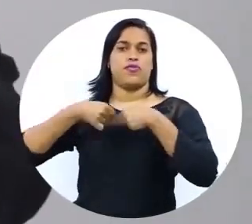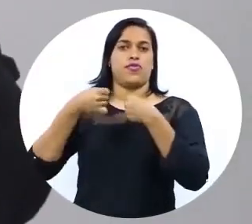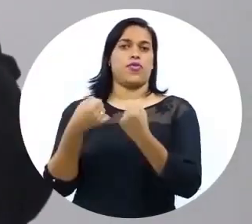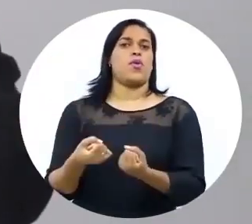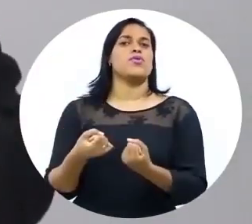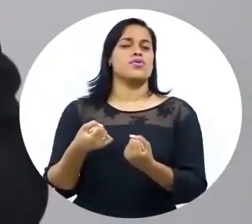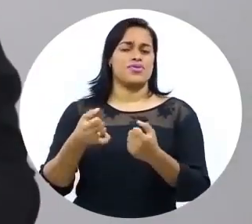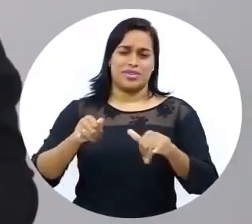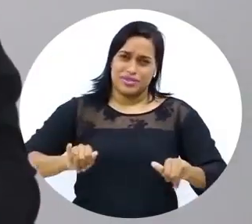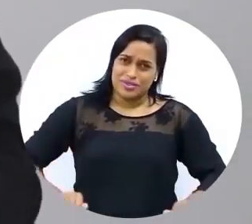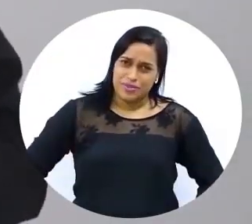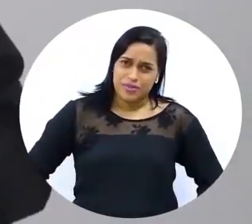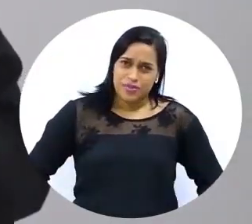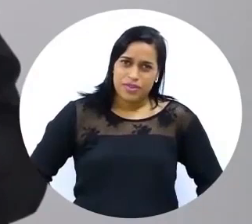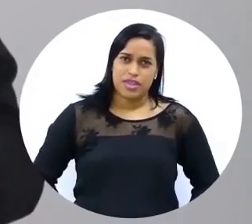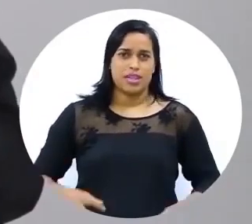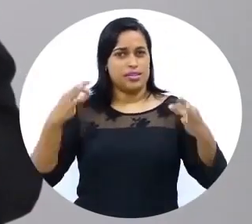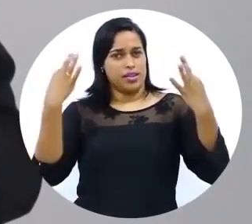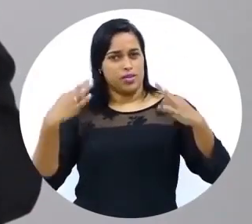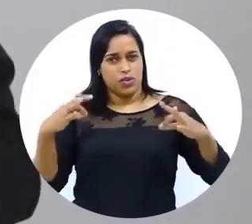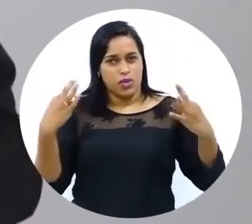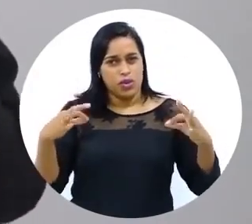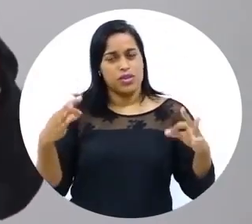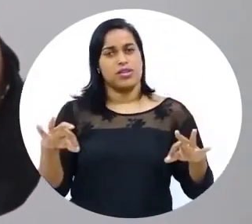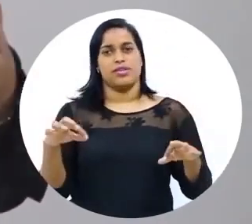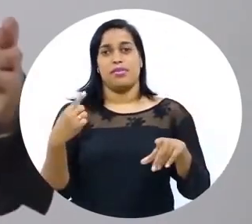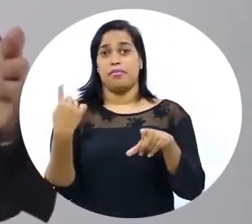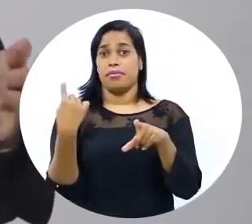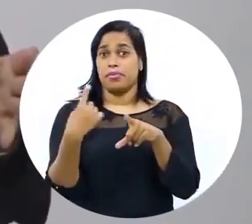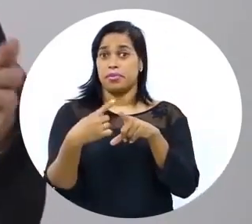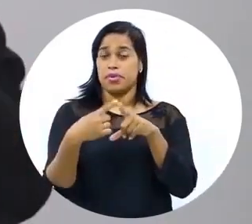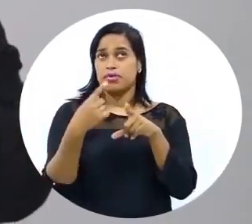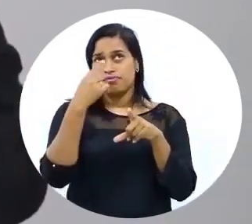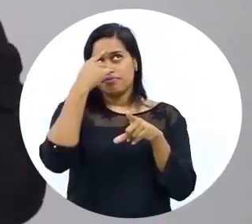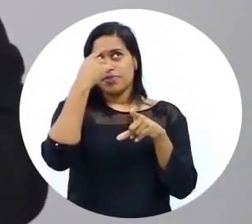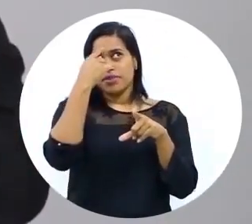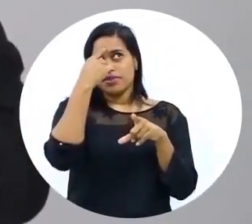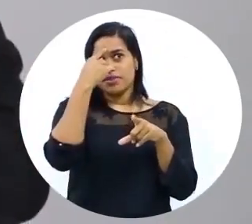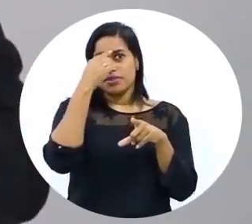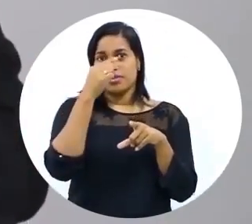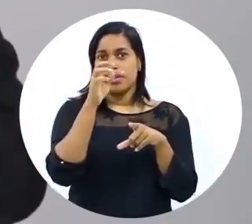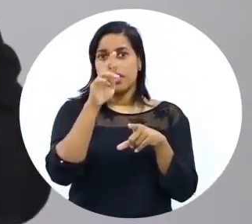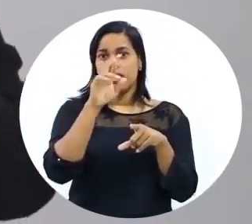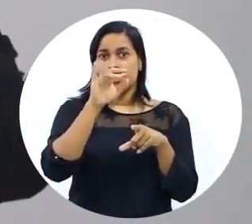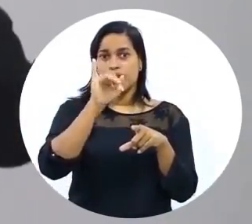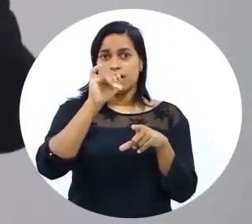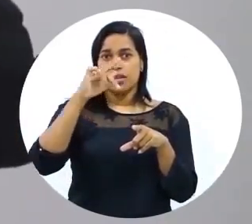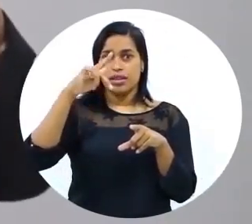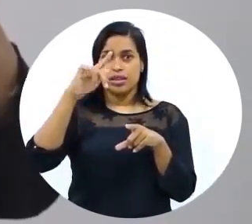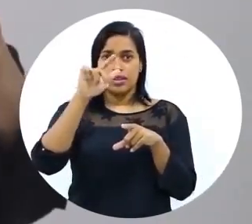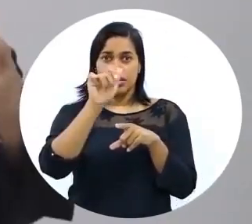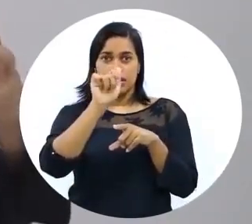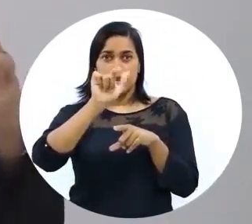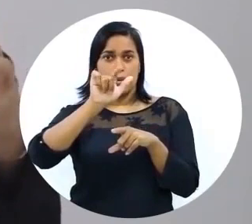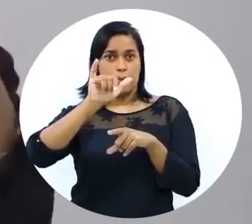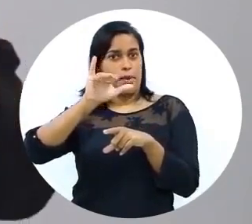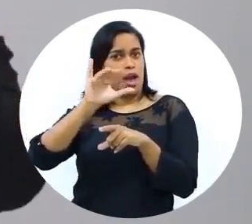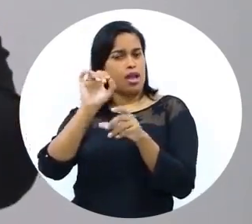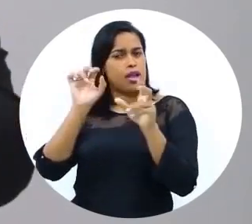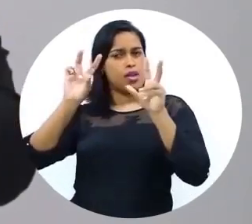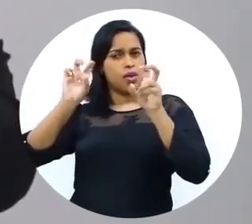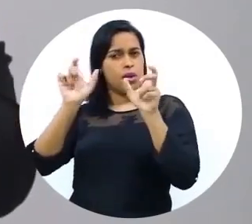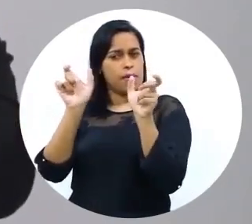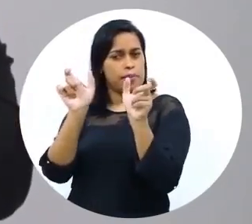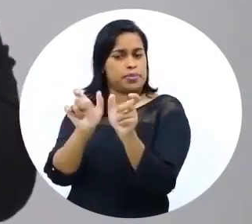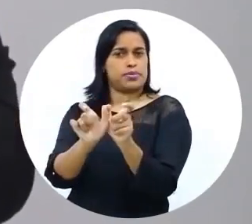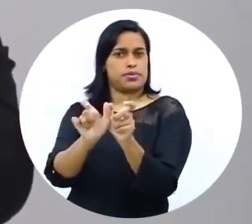coisa sofrida e dolorida, porque estava ligada ao tripalho. Tripalho, aquela palavra da imagem que vocês viram, que